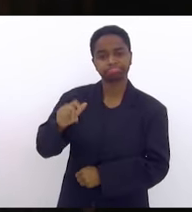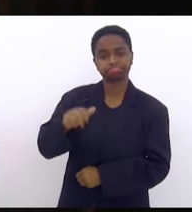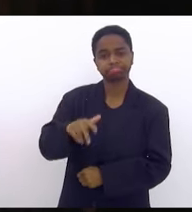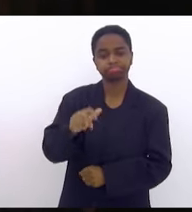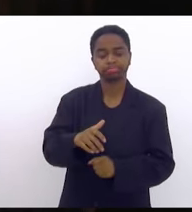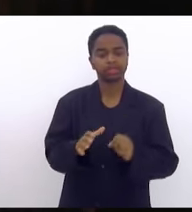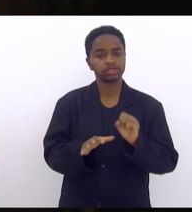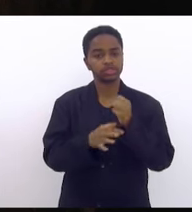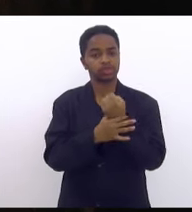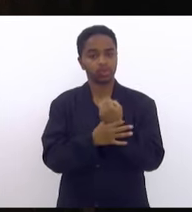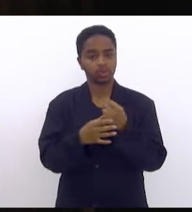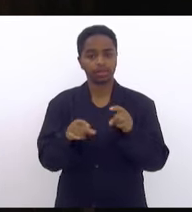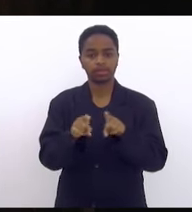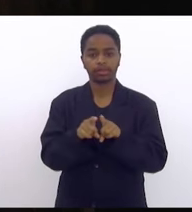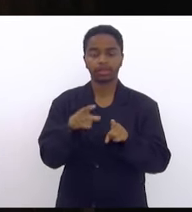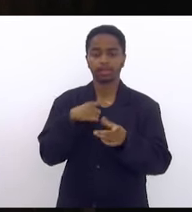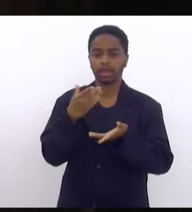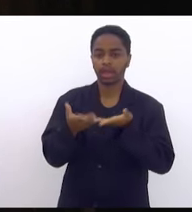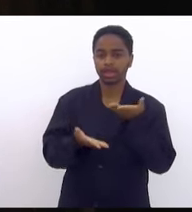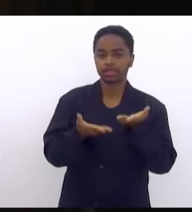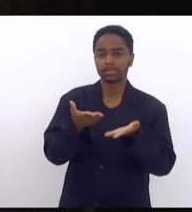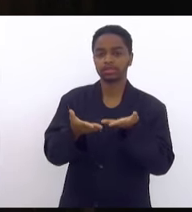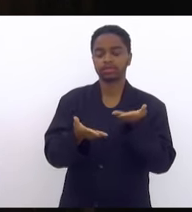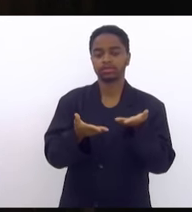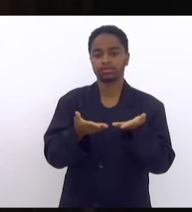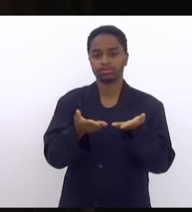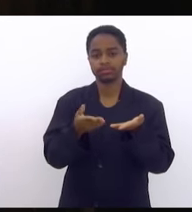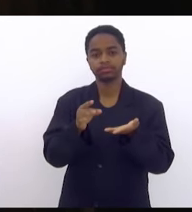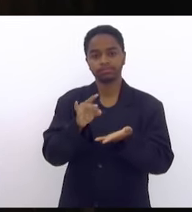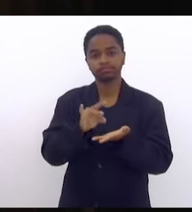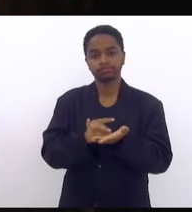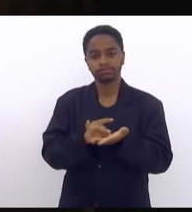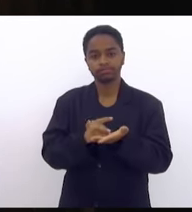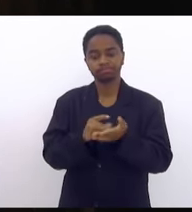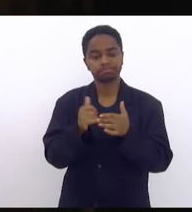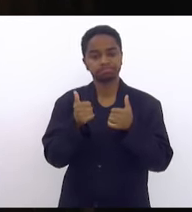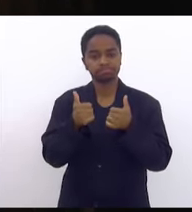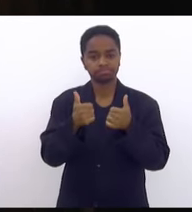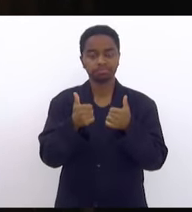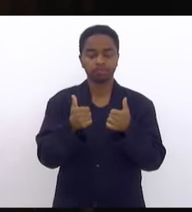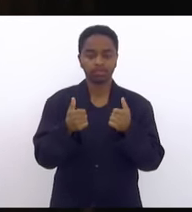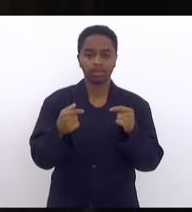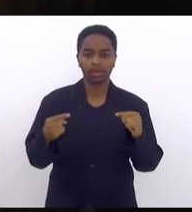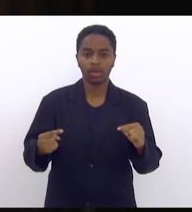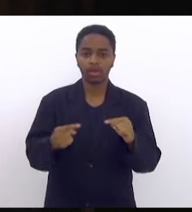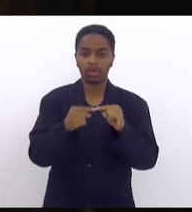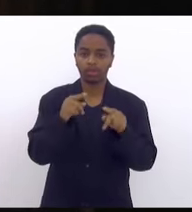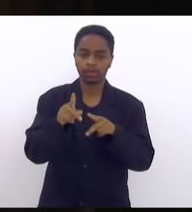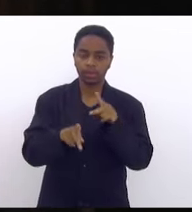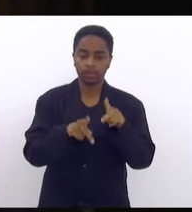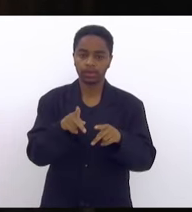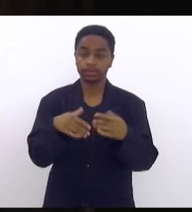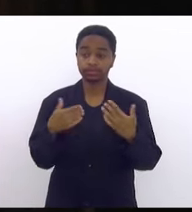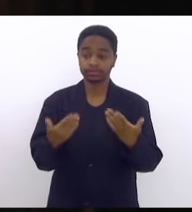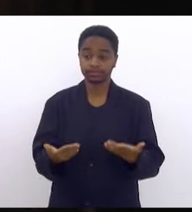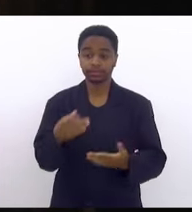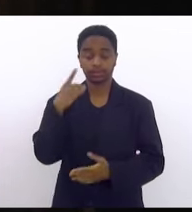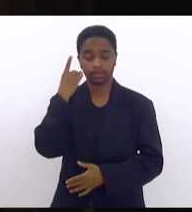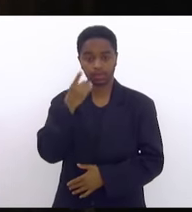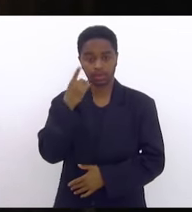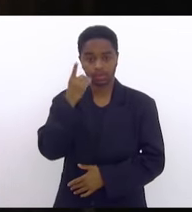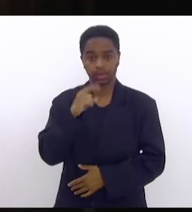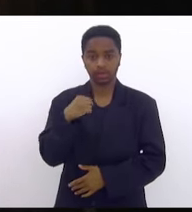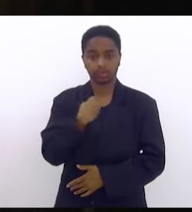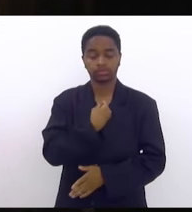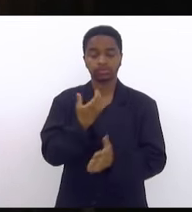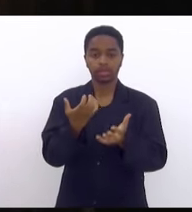tem realmente um atendimento que está à altura da população. Então, deputado, nós